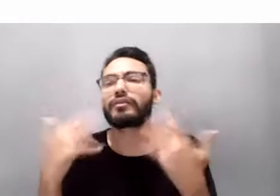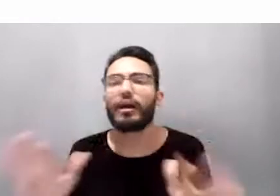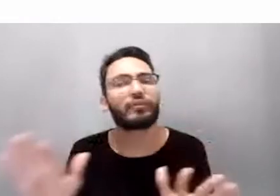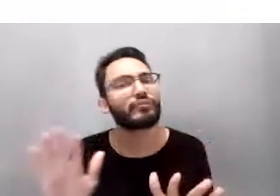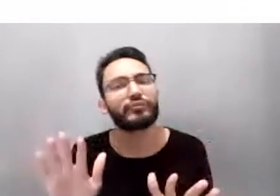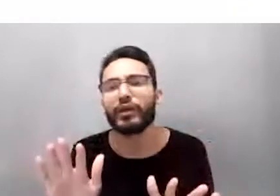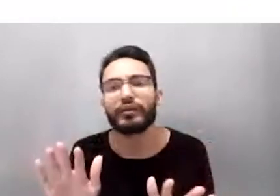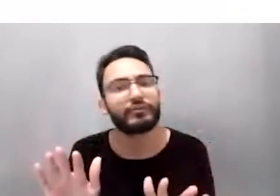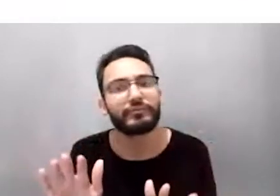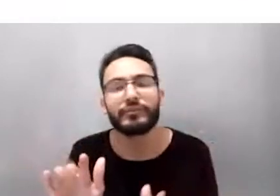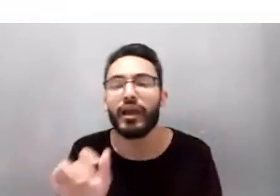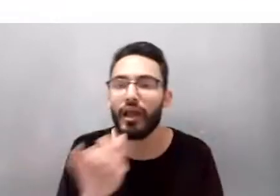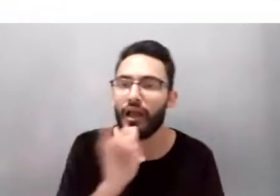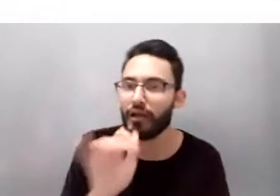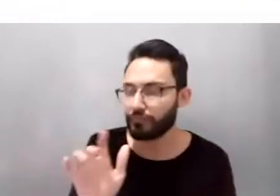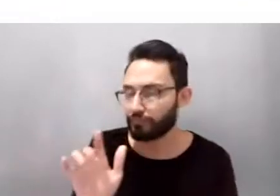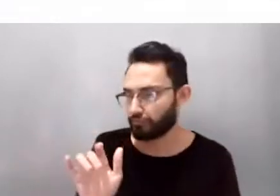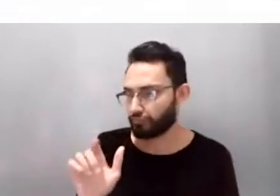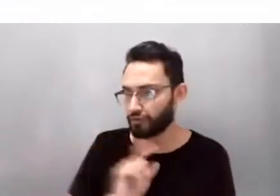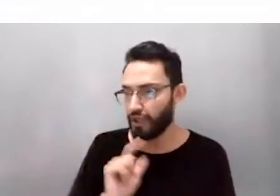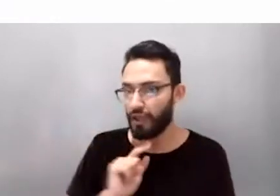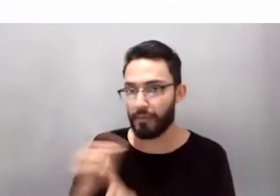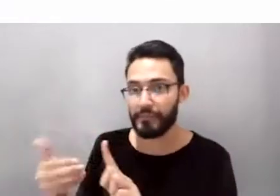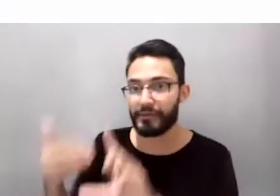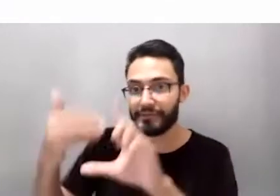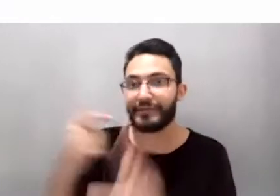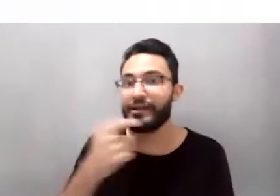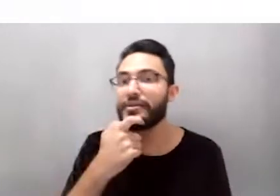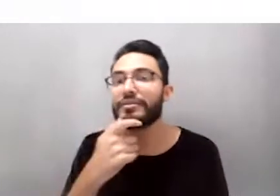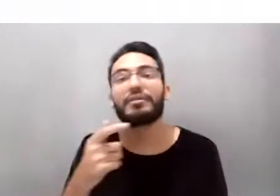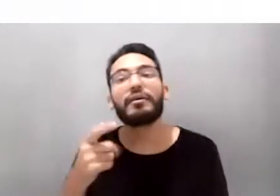fato de estar em inglês a apresentação, talvez alguns não tenham